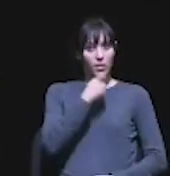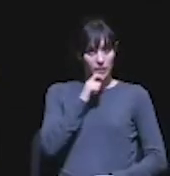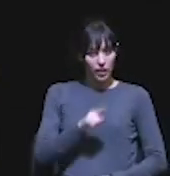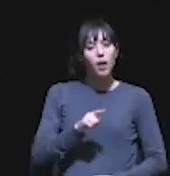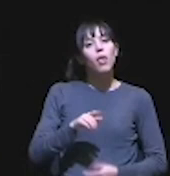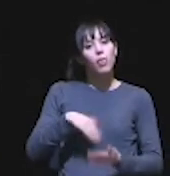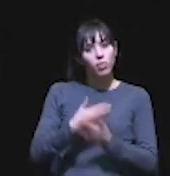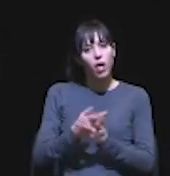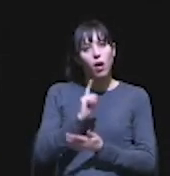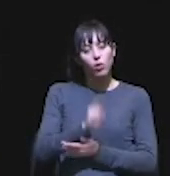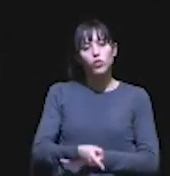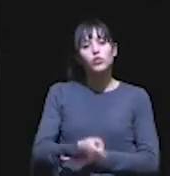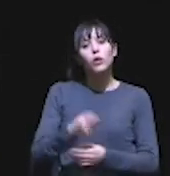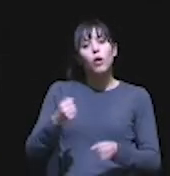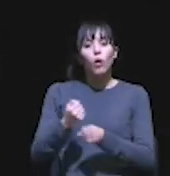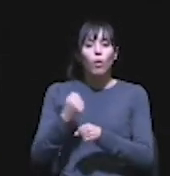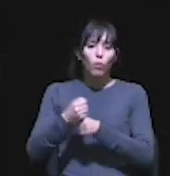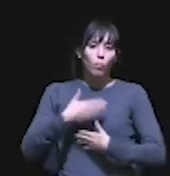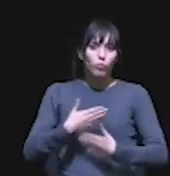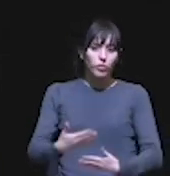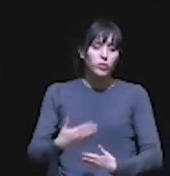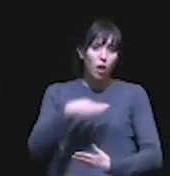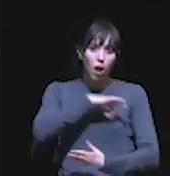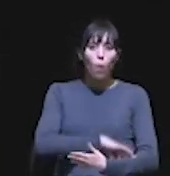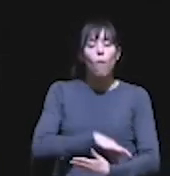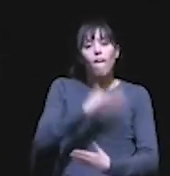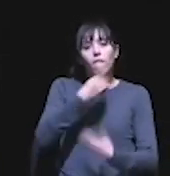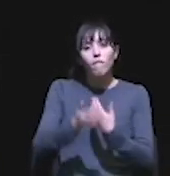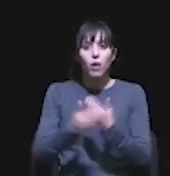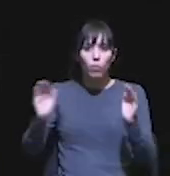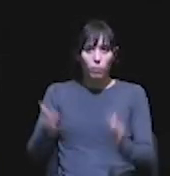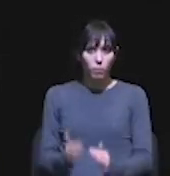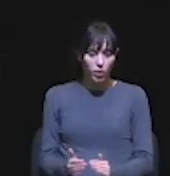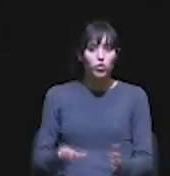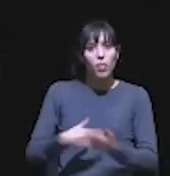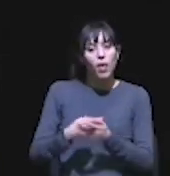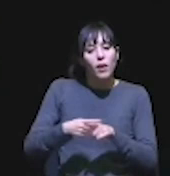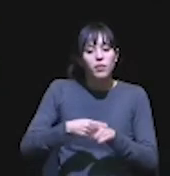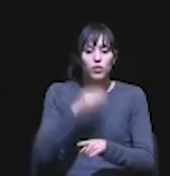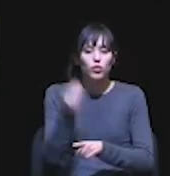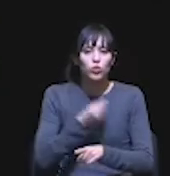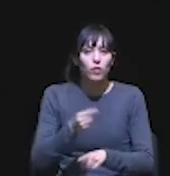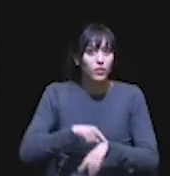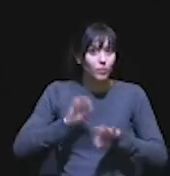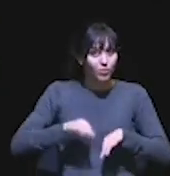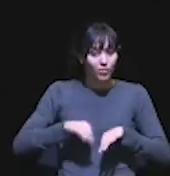conseguiremos combater o envelhecimento desta profissão e conseguiremos garantir que é uma profissão apetecível para os mais novos. É esta